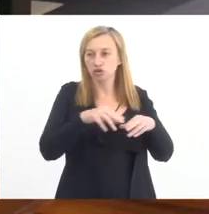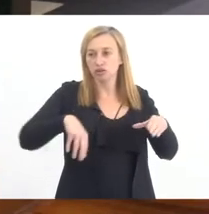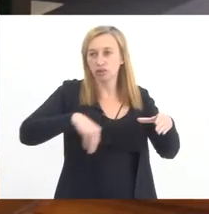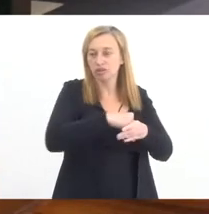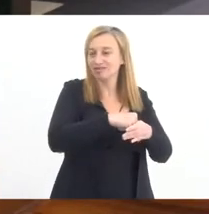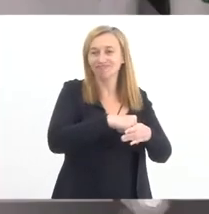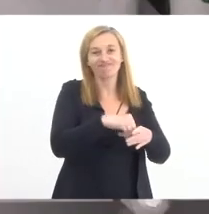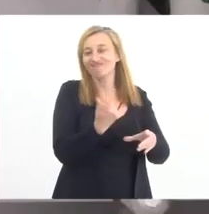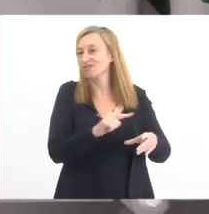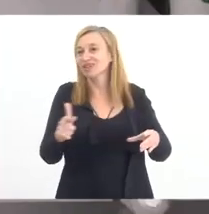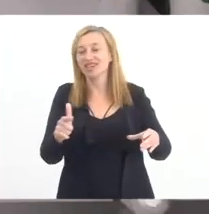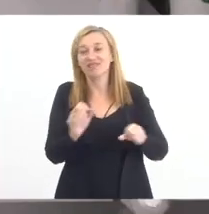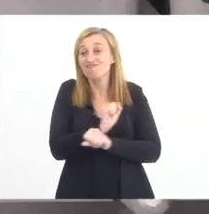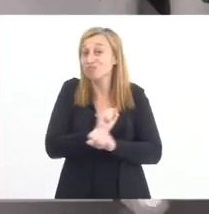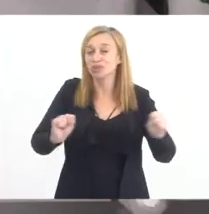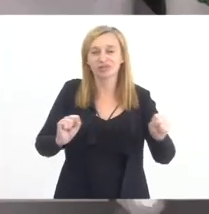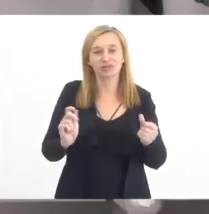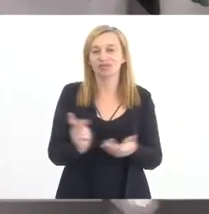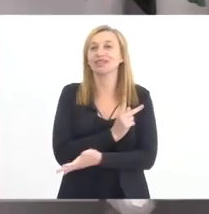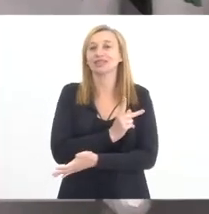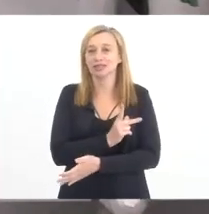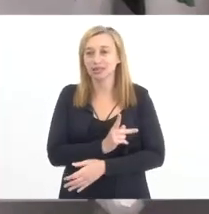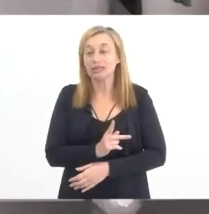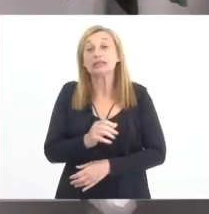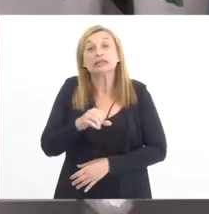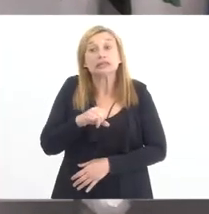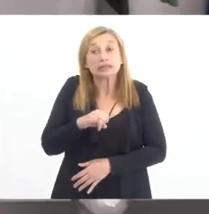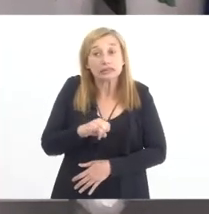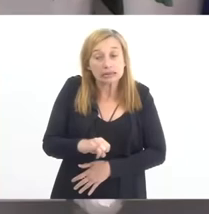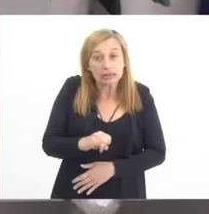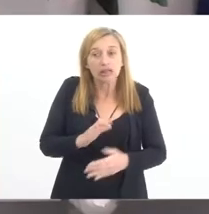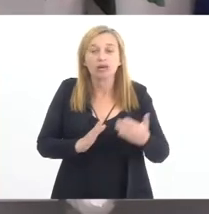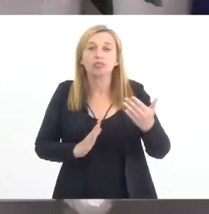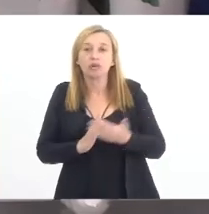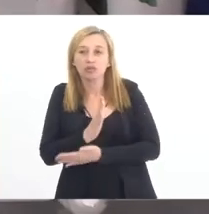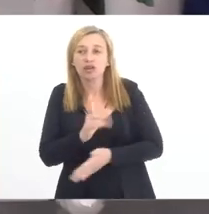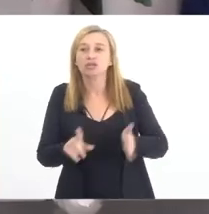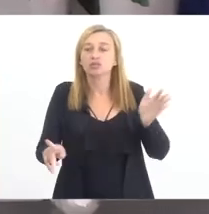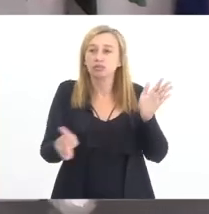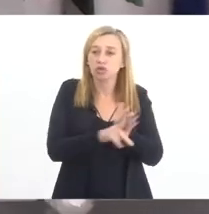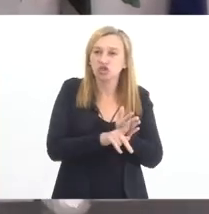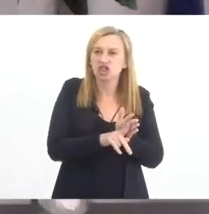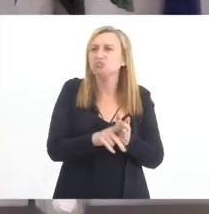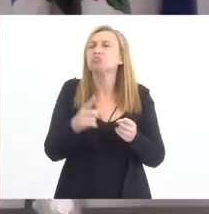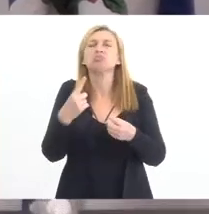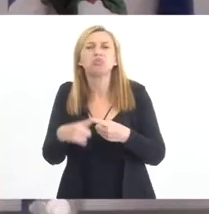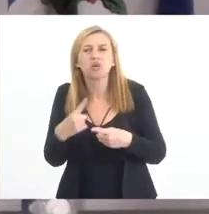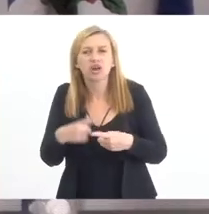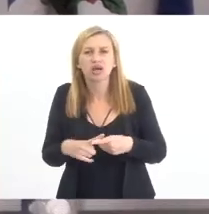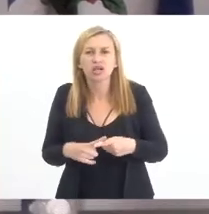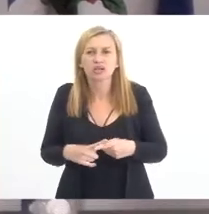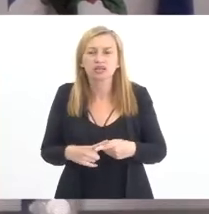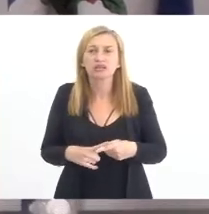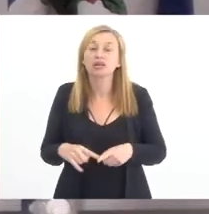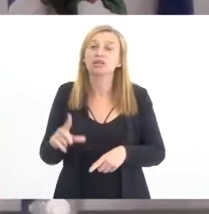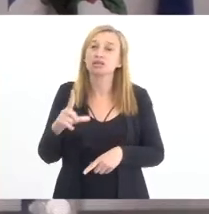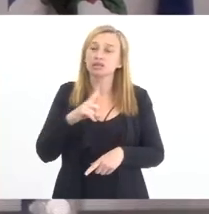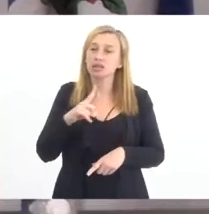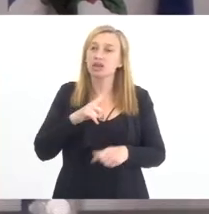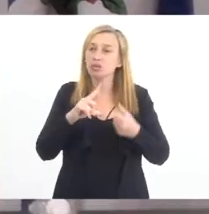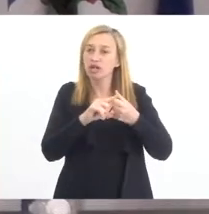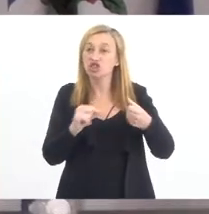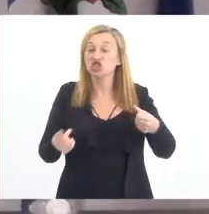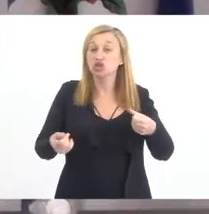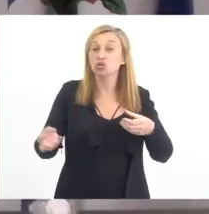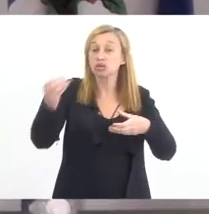existe, é zero, impossível. Caso seja aprovado o projeto, por quê? Porque existe um artigo